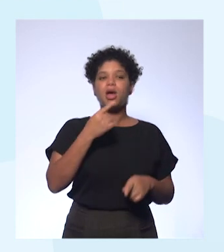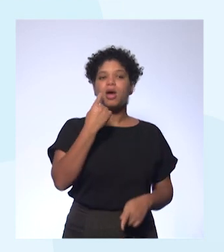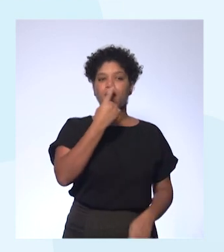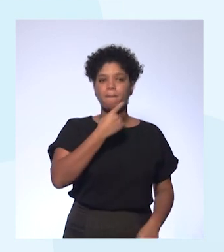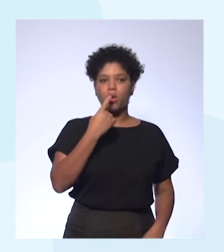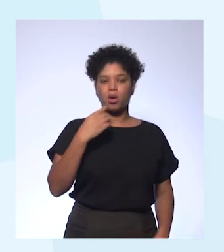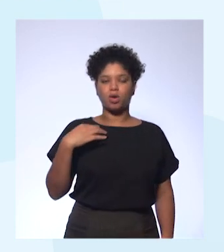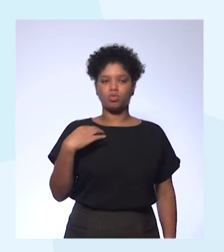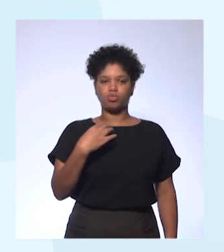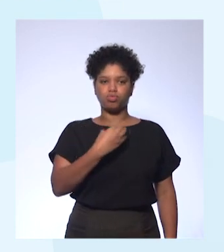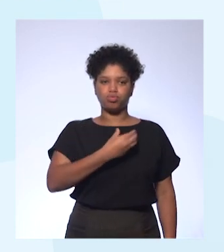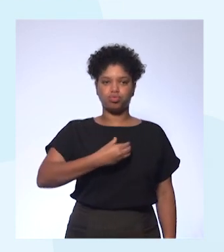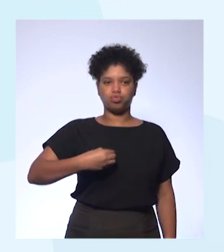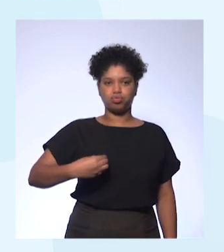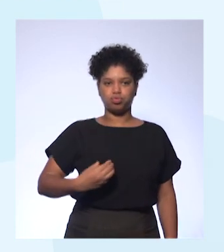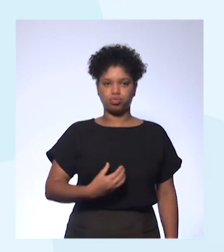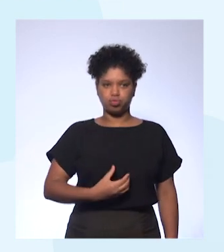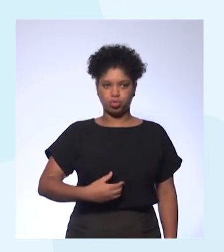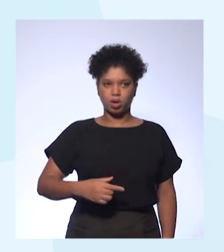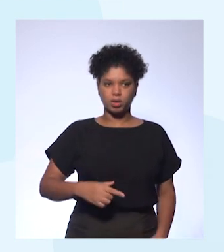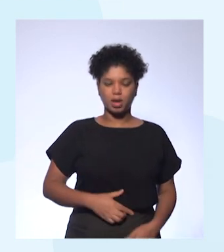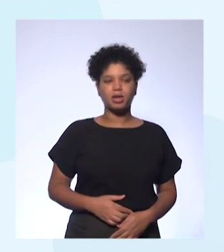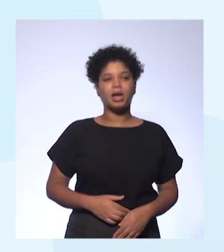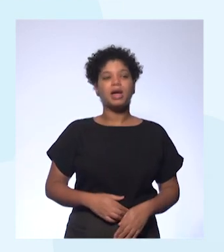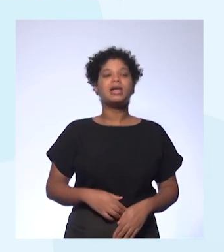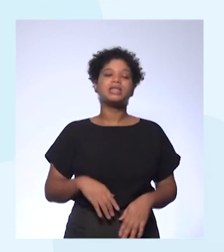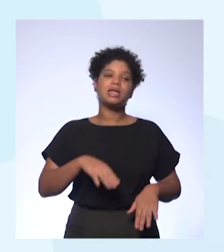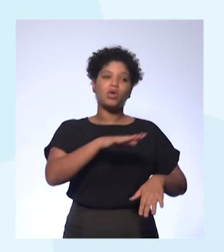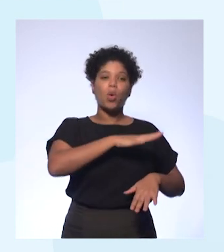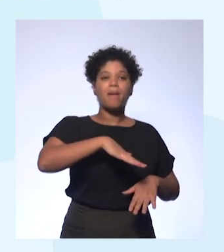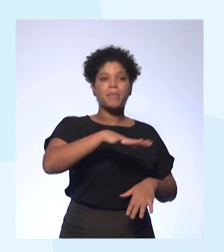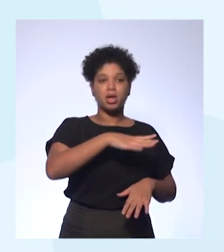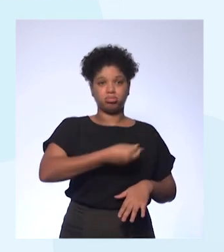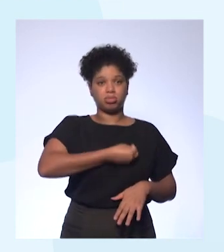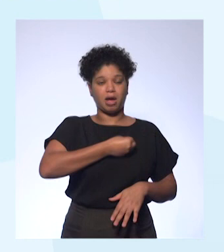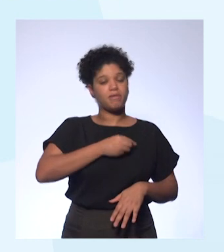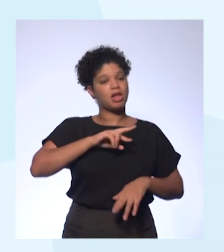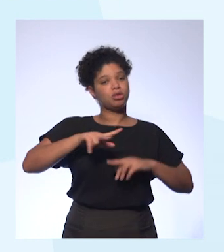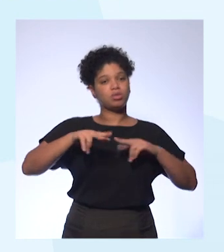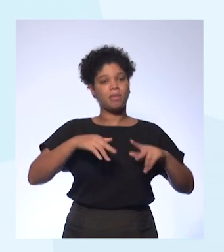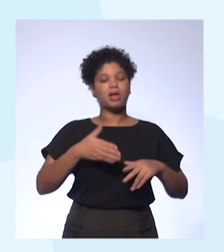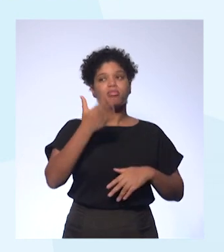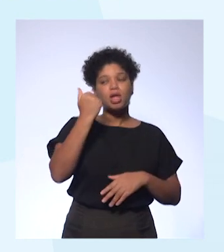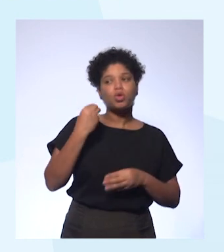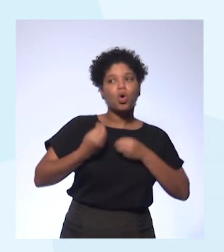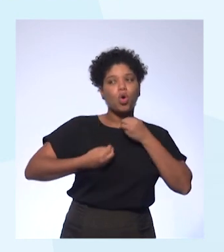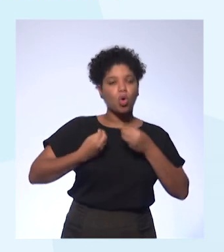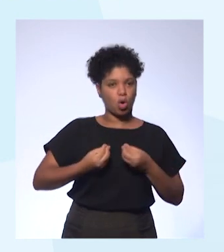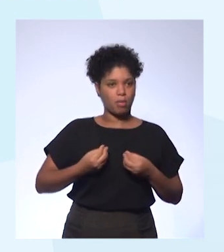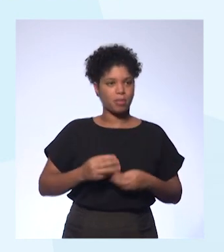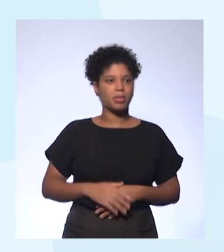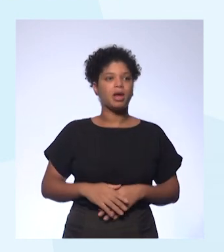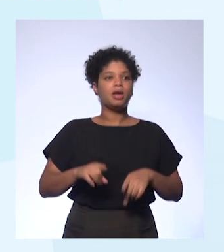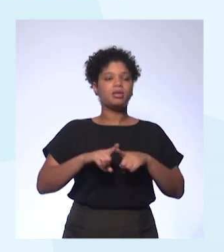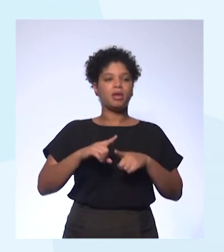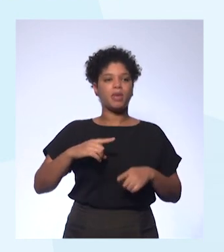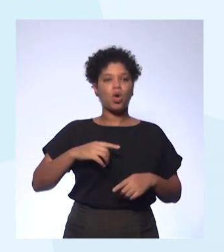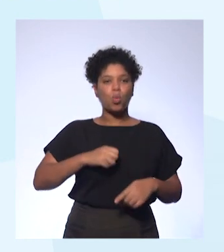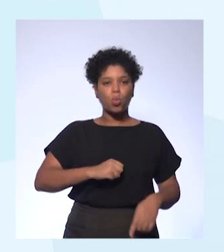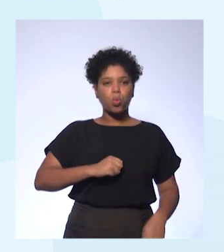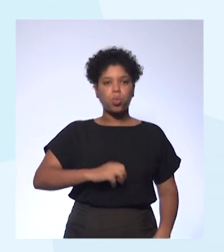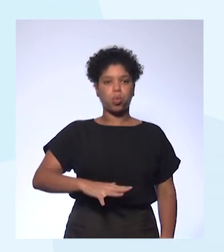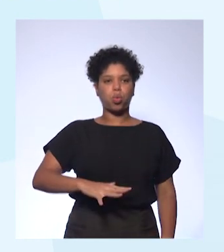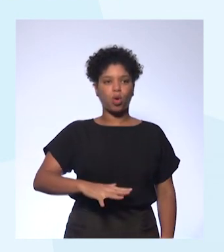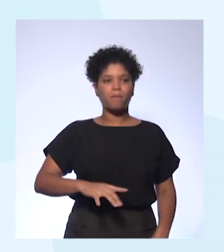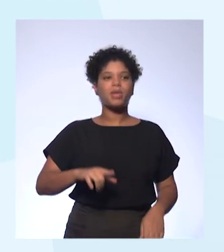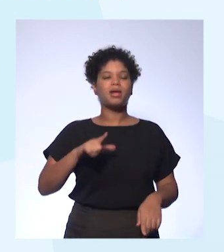respiração branquial, traqueal, tá? Depende do ambiente. Sistema circulatório aberto. A excreção através dos tubos